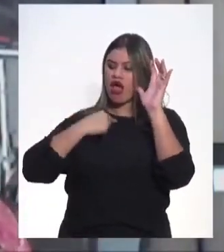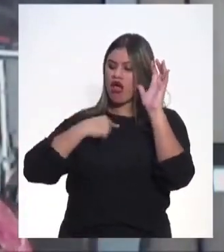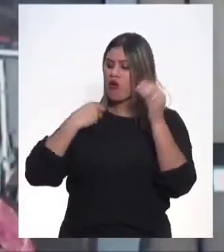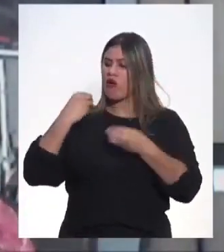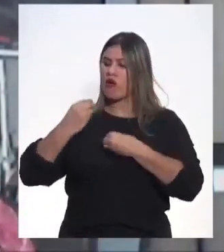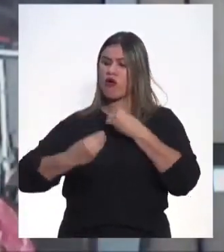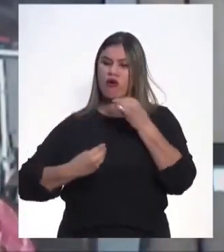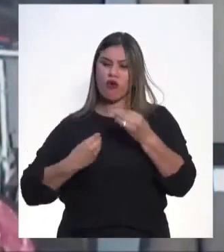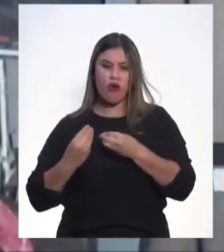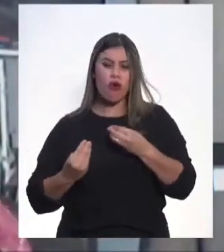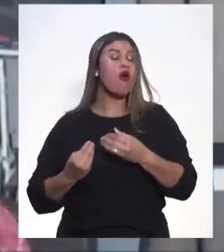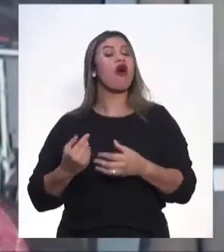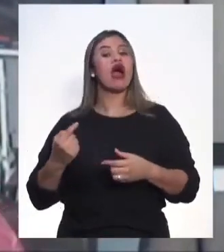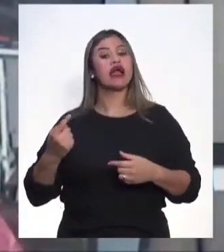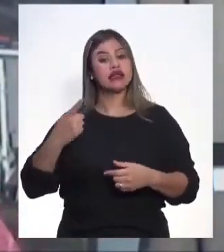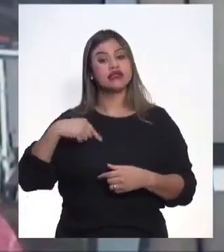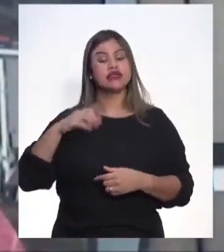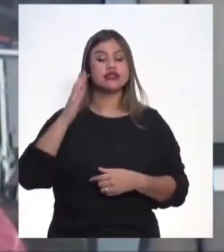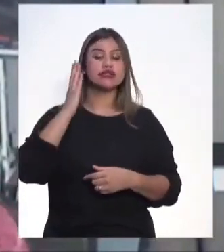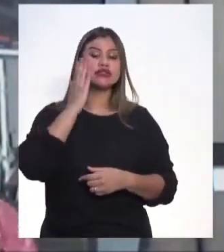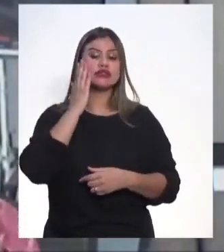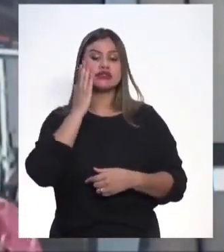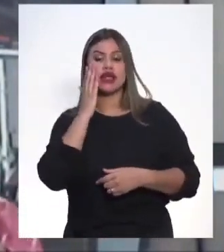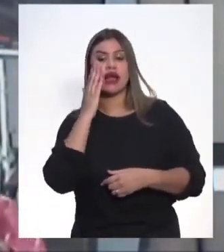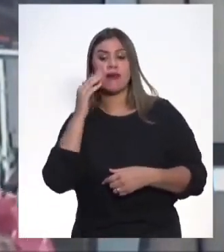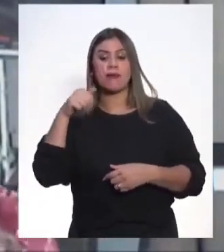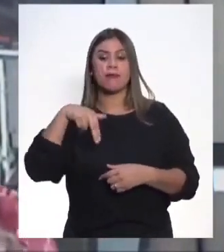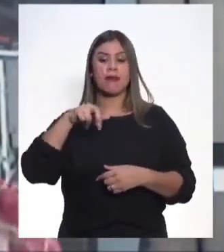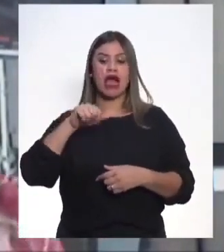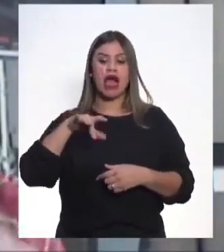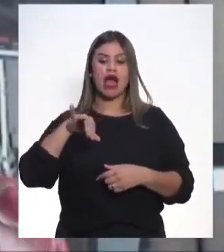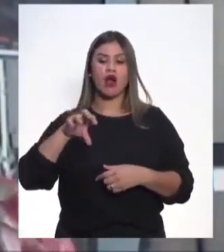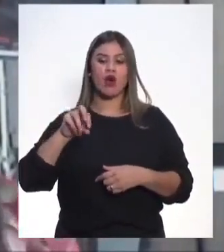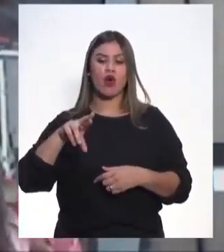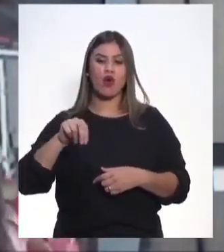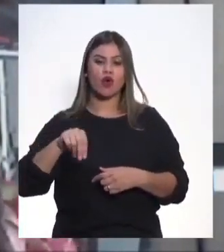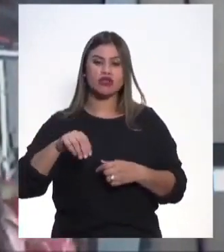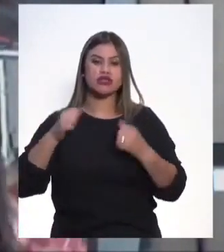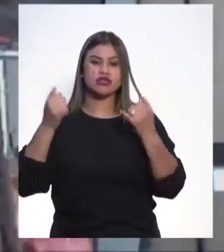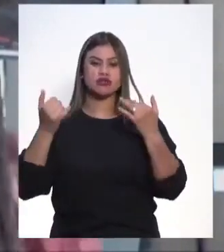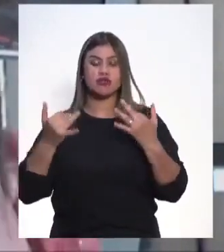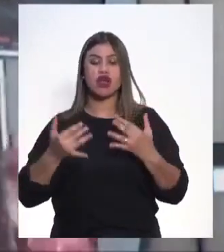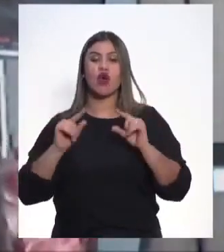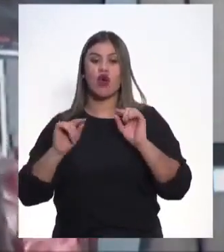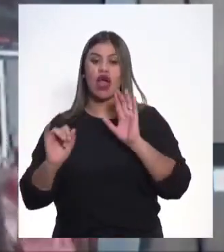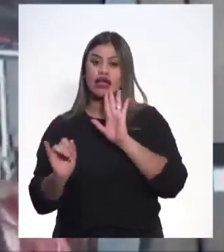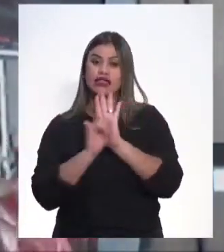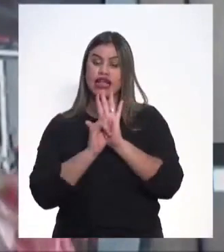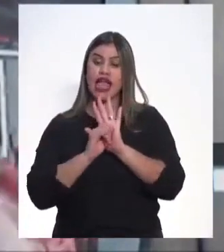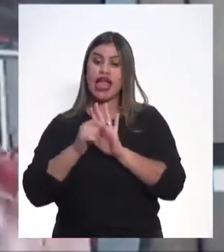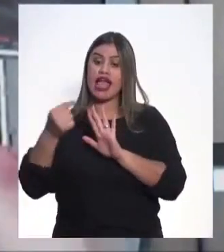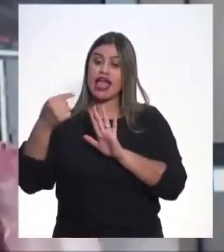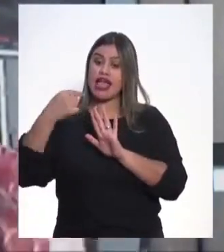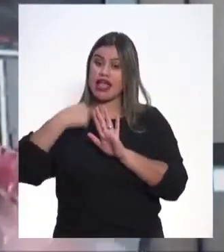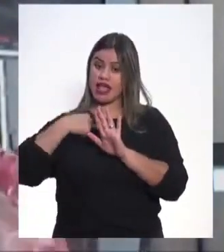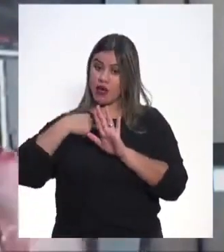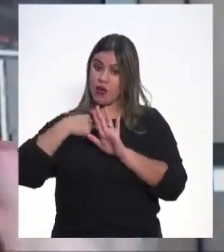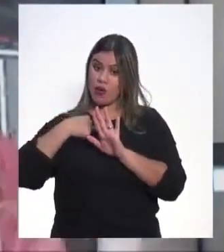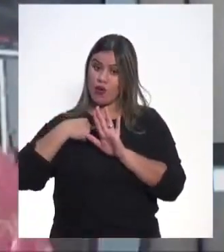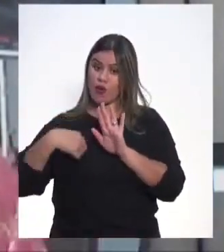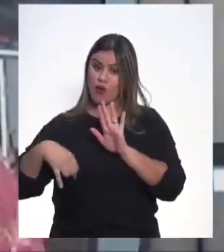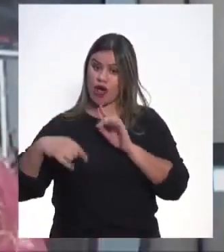e o Marconi também vai falar um pouco disso na aula de filosofia, que a nossa identidade, o eu, né, este